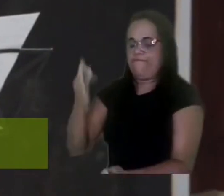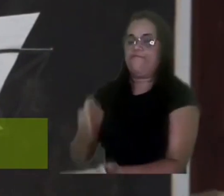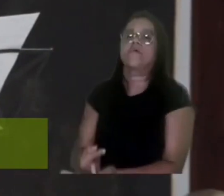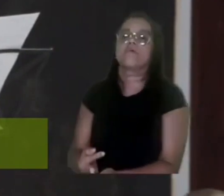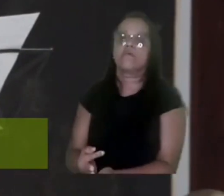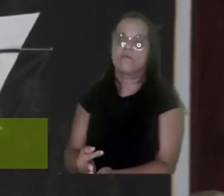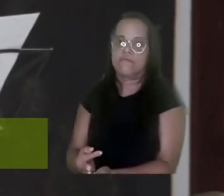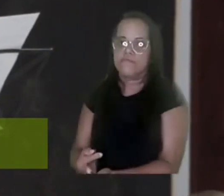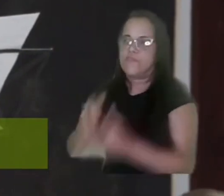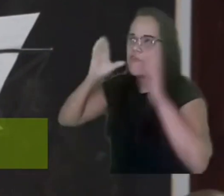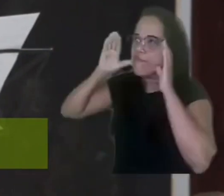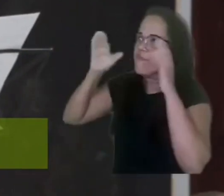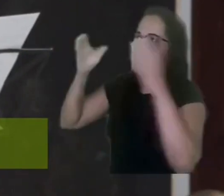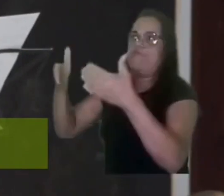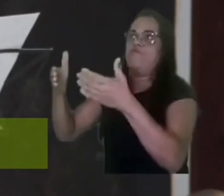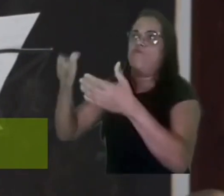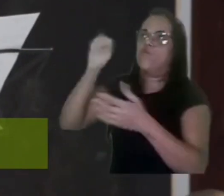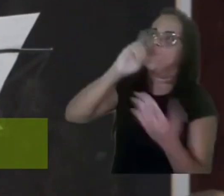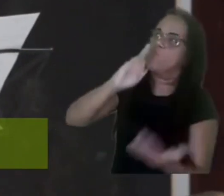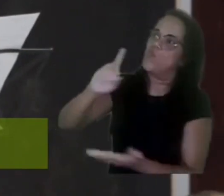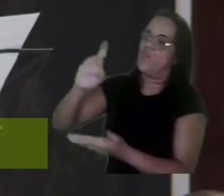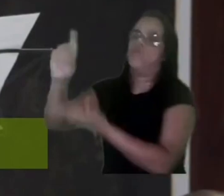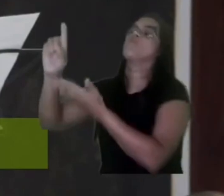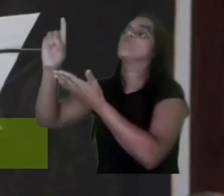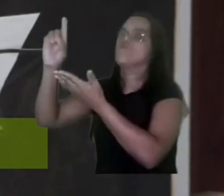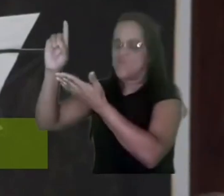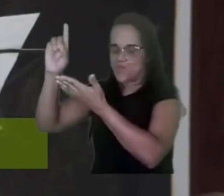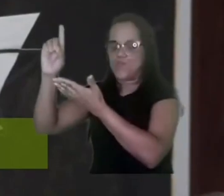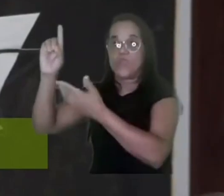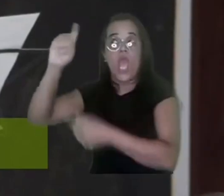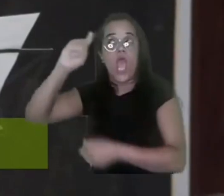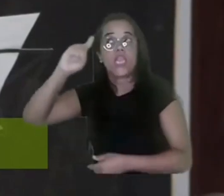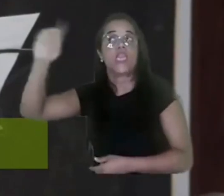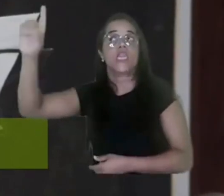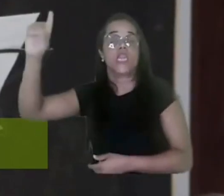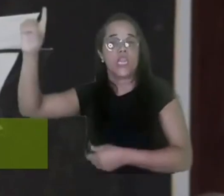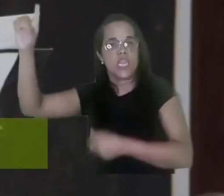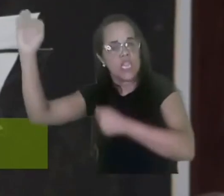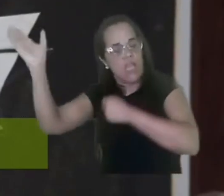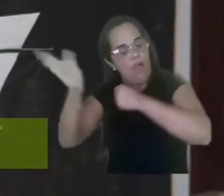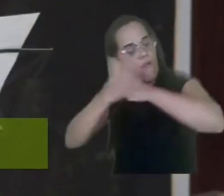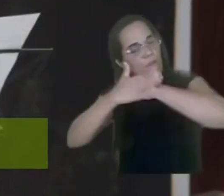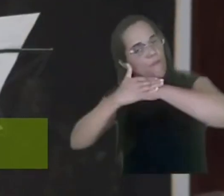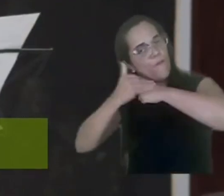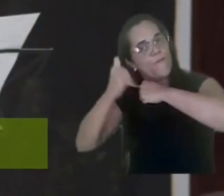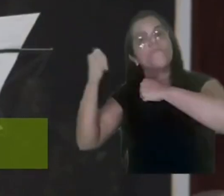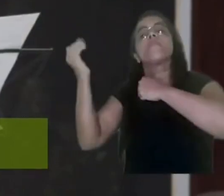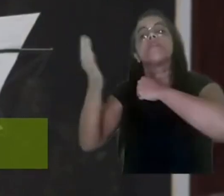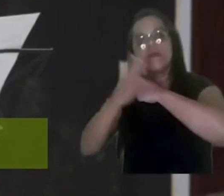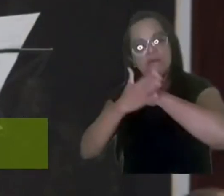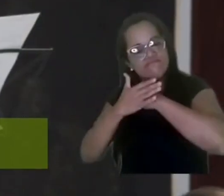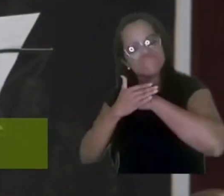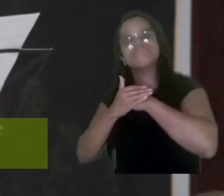minha fé e consolar meu coração. Pois o que chora